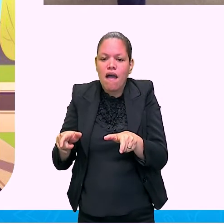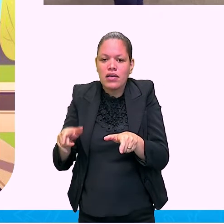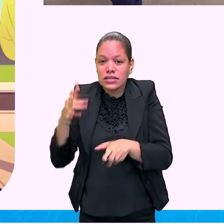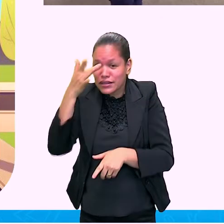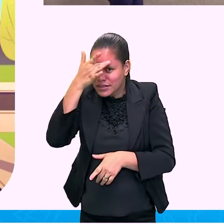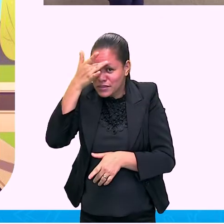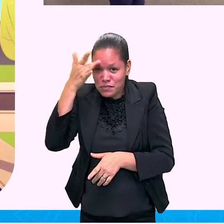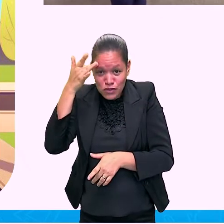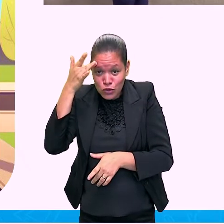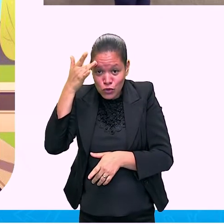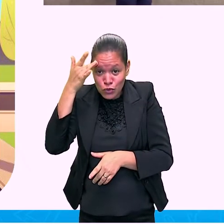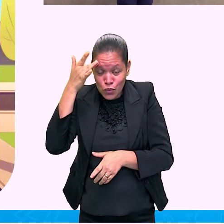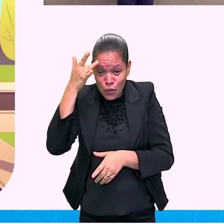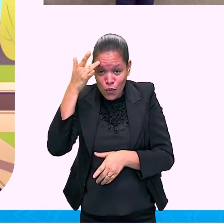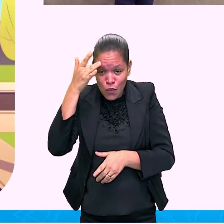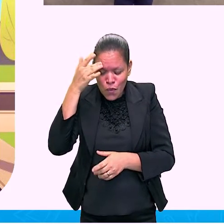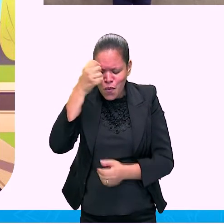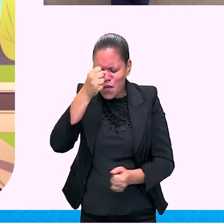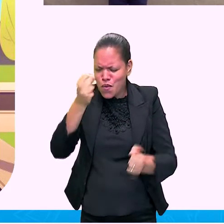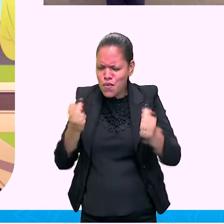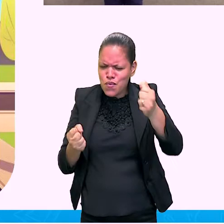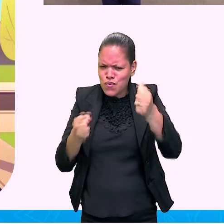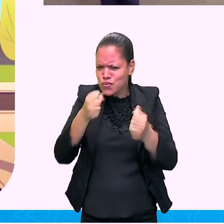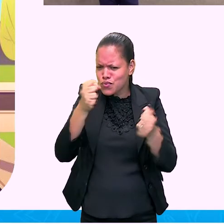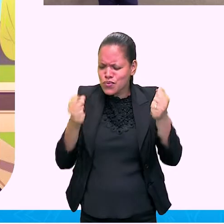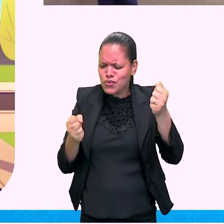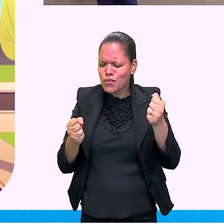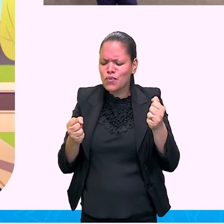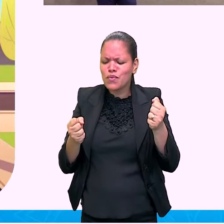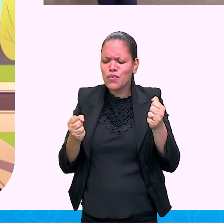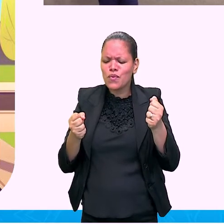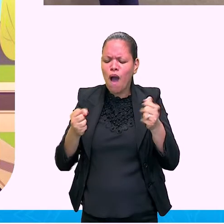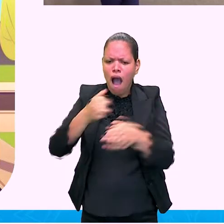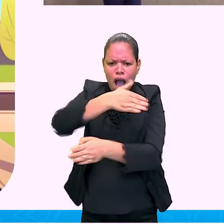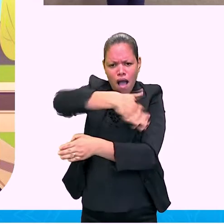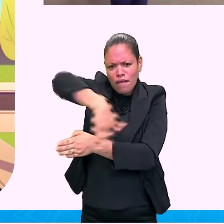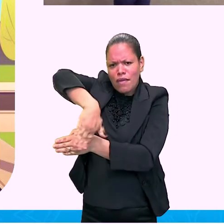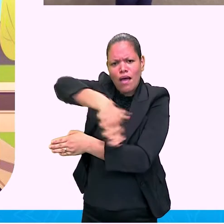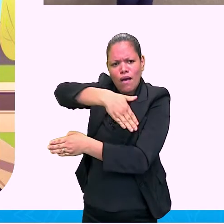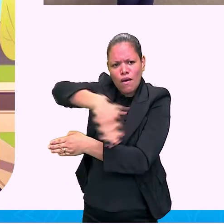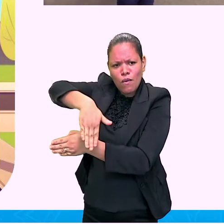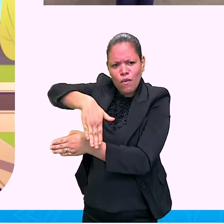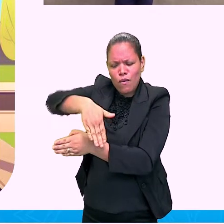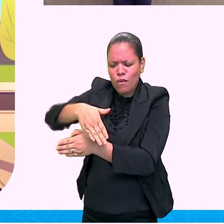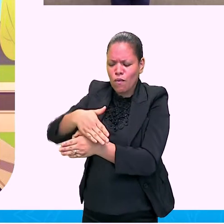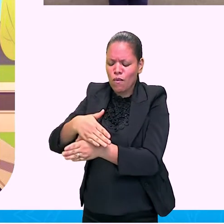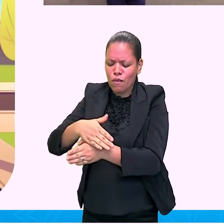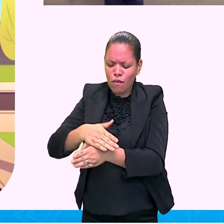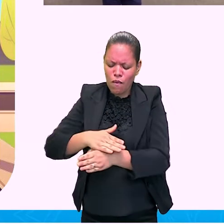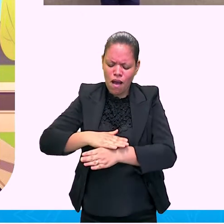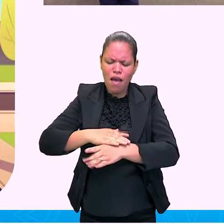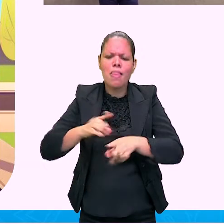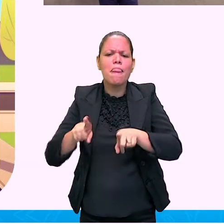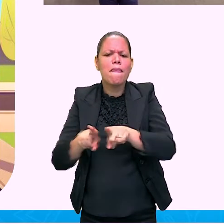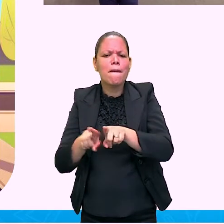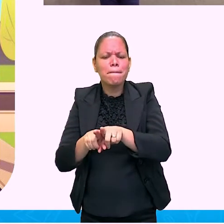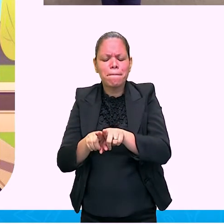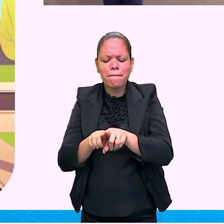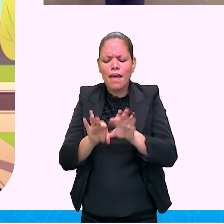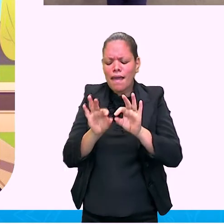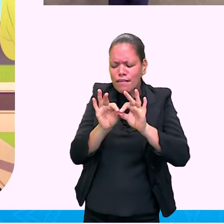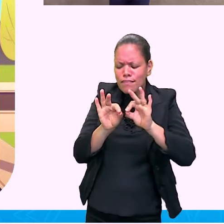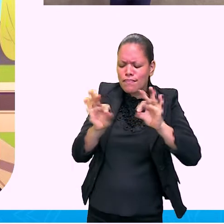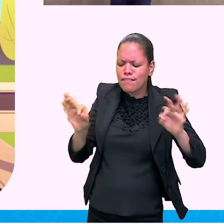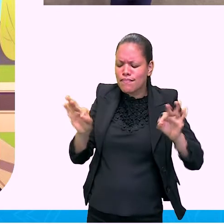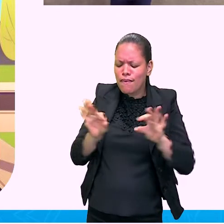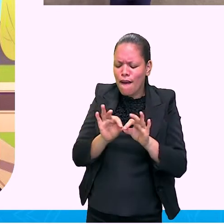De retas paralelas. A sua impressão, o seu desenho no chão é de retas paralelas. uma do lado da outra